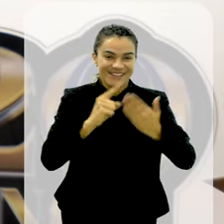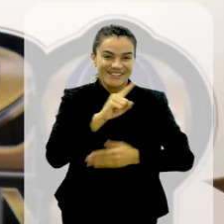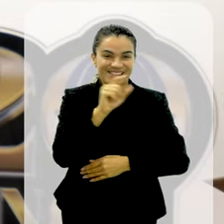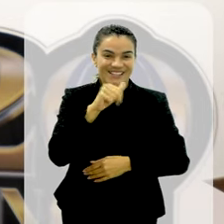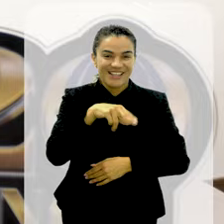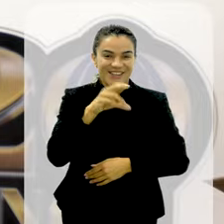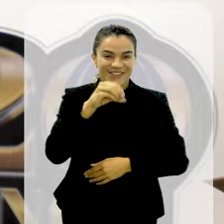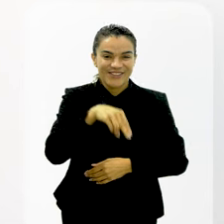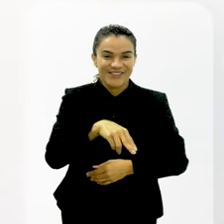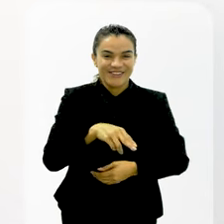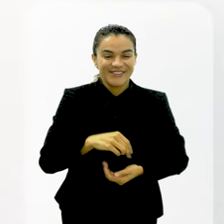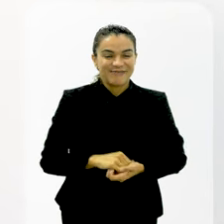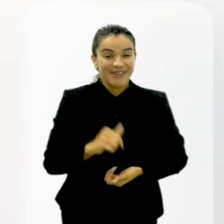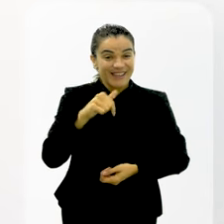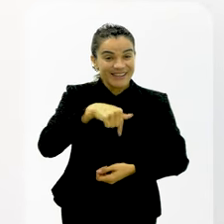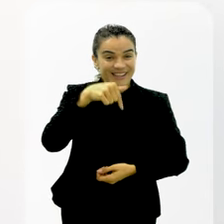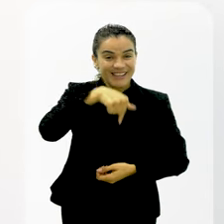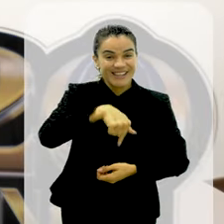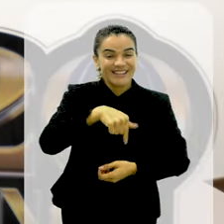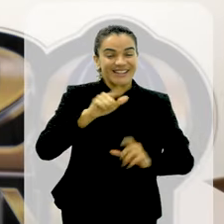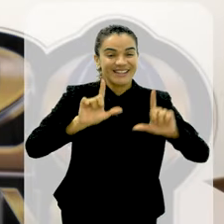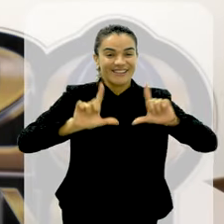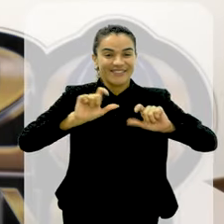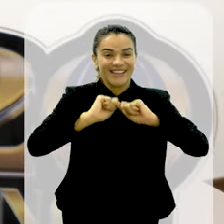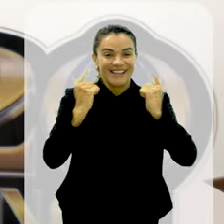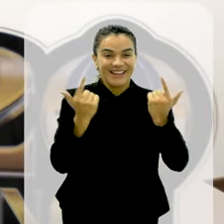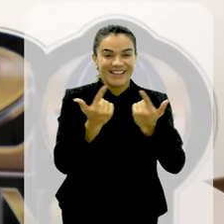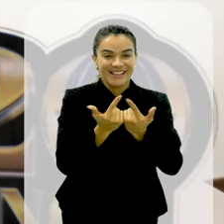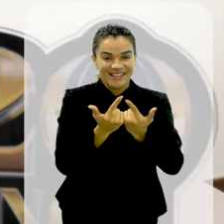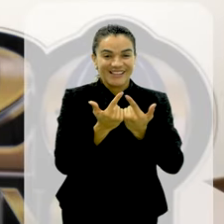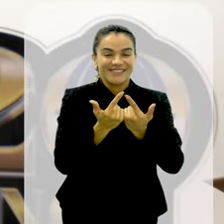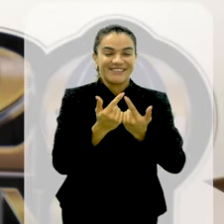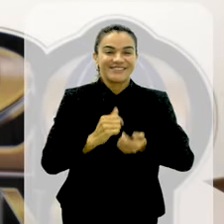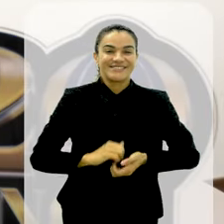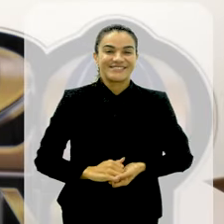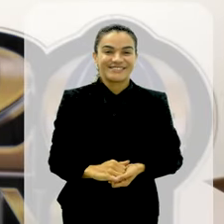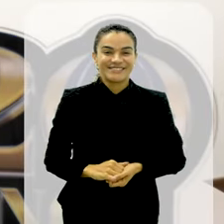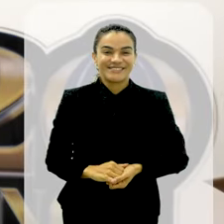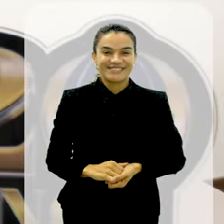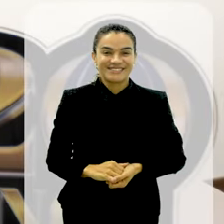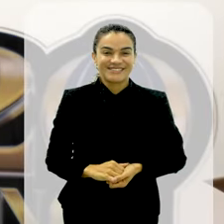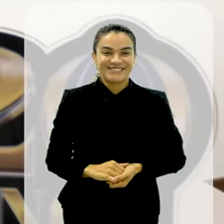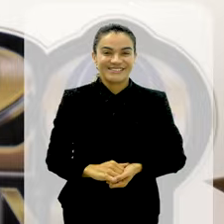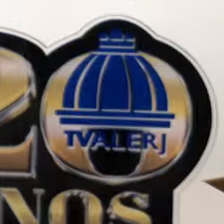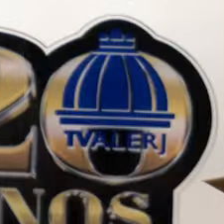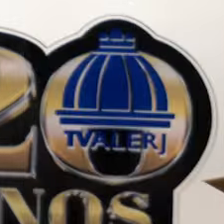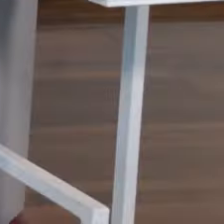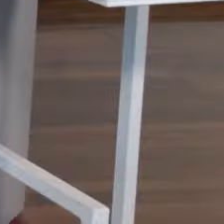Tarcísio Zanon, aqui na TV Alerj, o canal do povo.